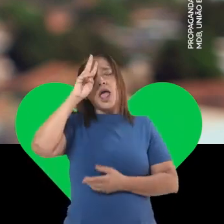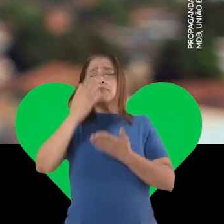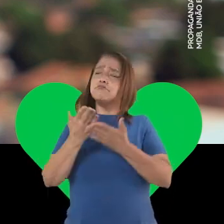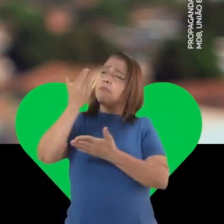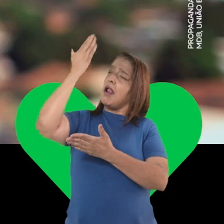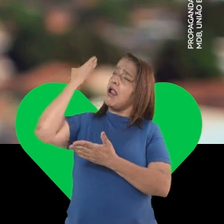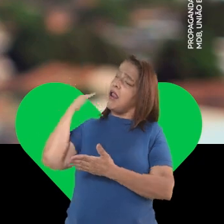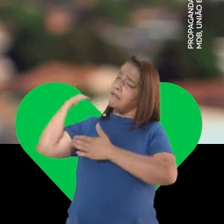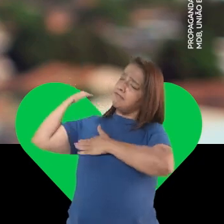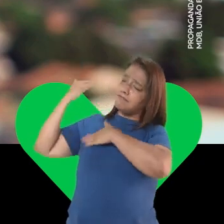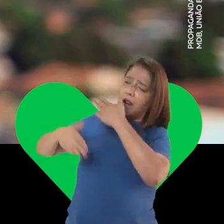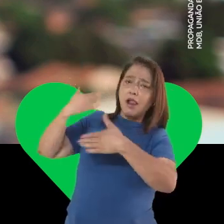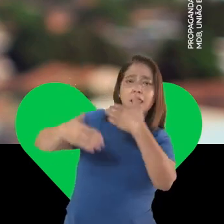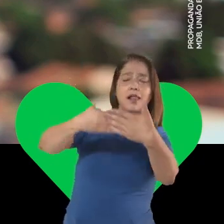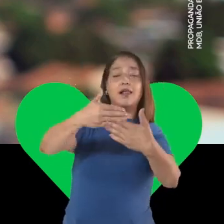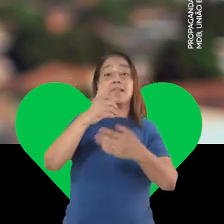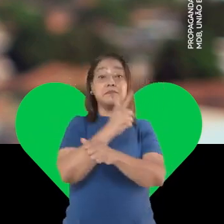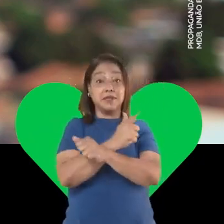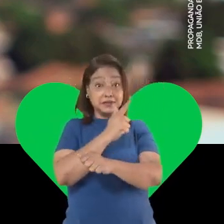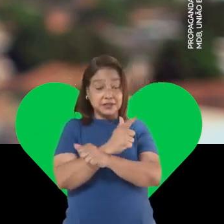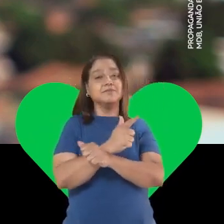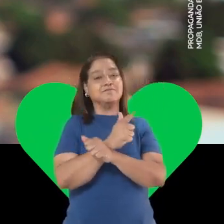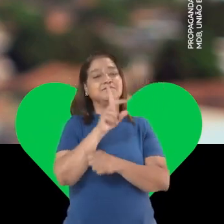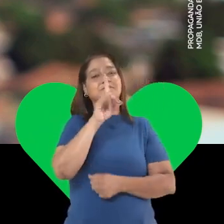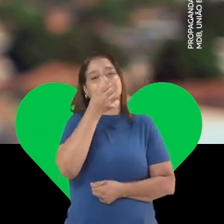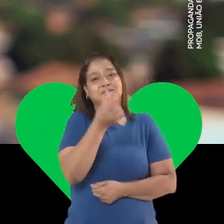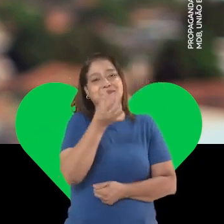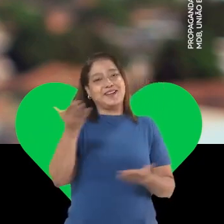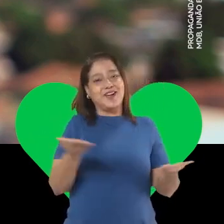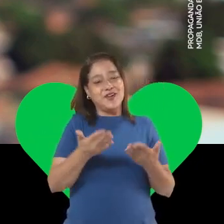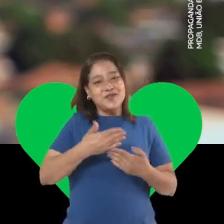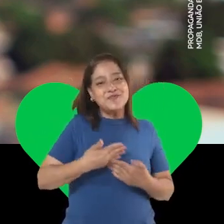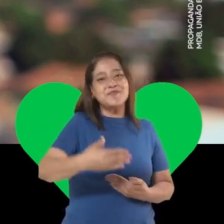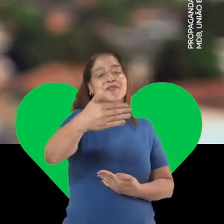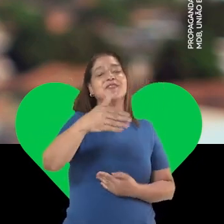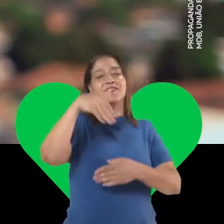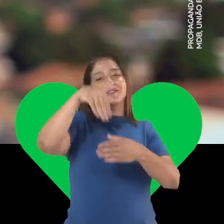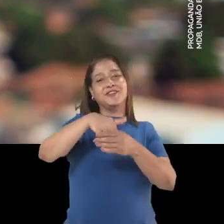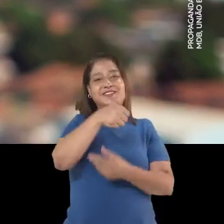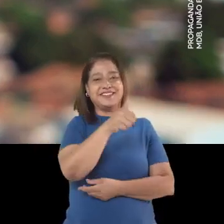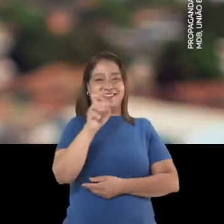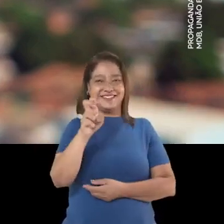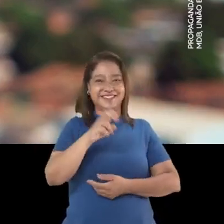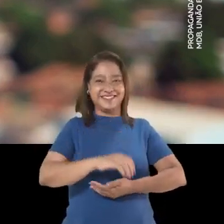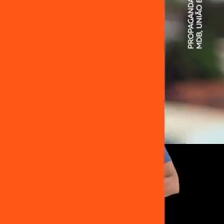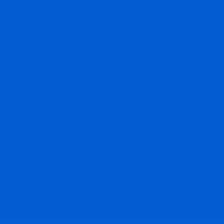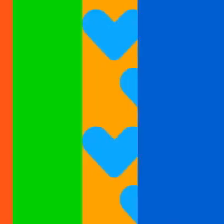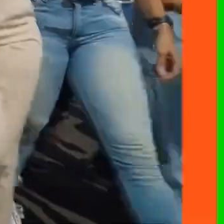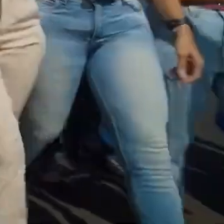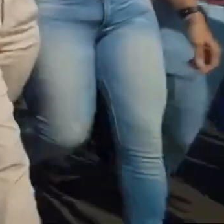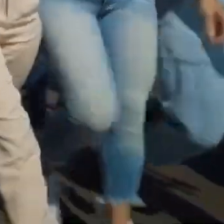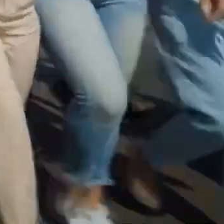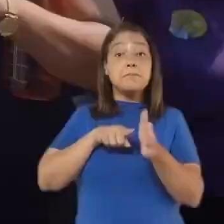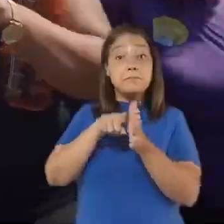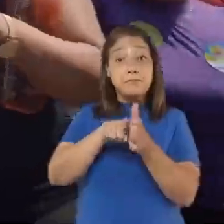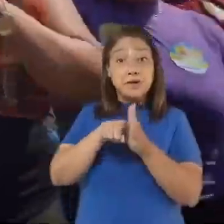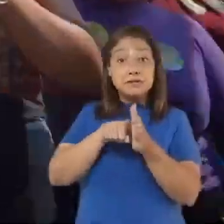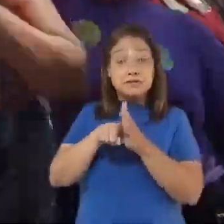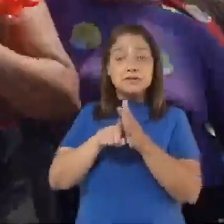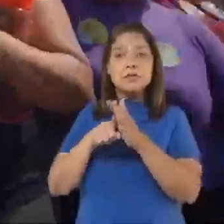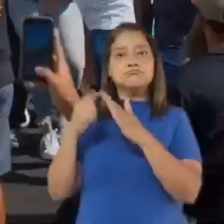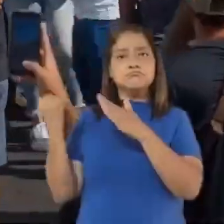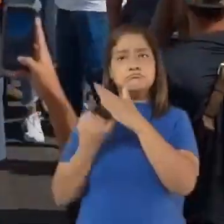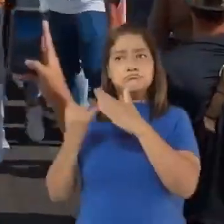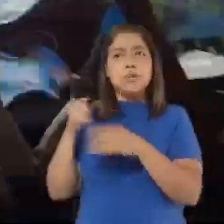tempo de crescimento e desenvolvimento para Aparecida, dia 6, aperte o 15. Pesquisa